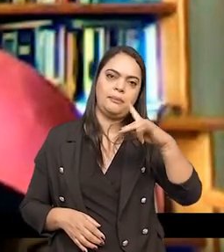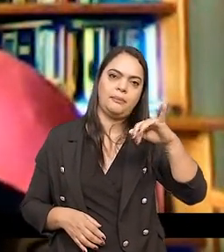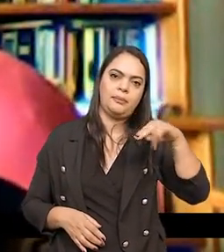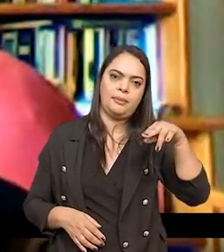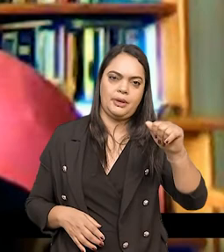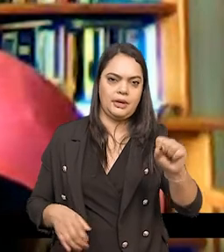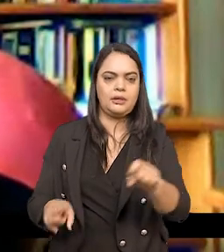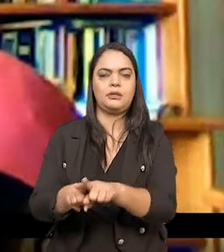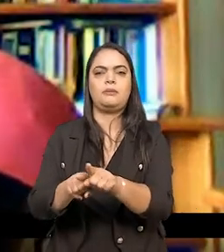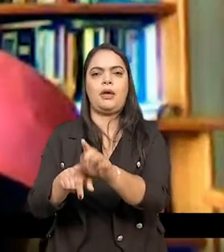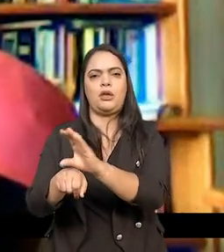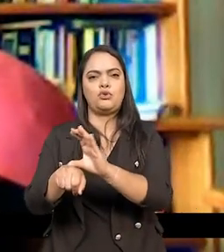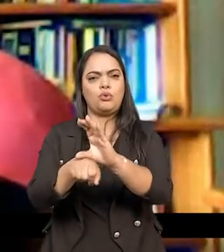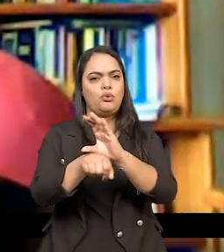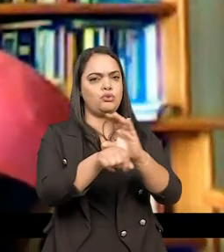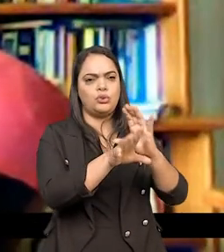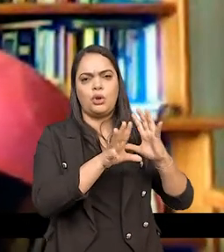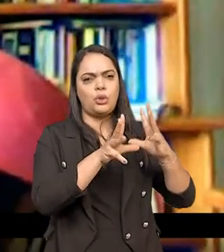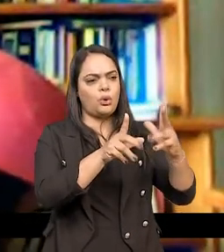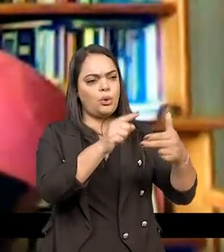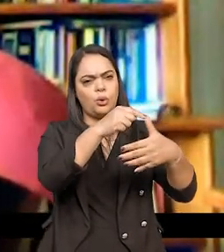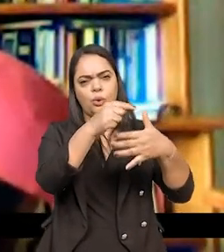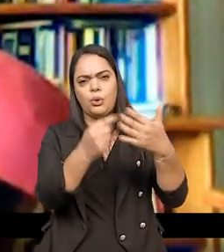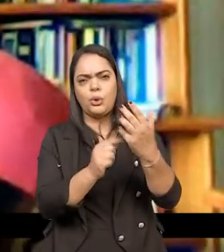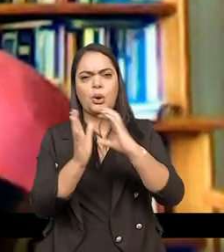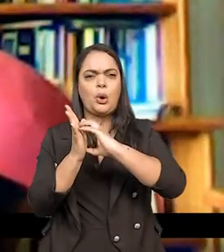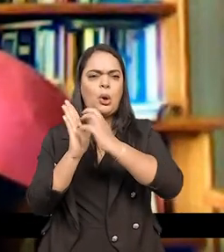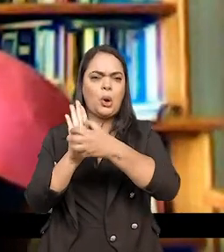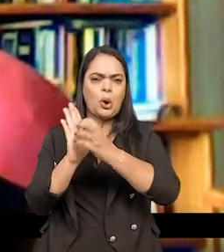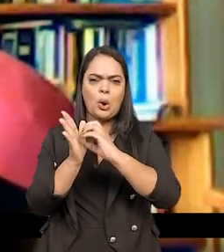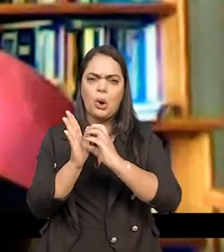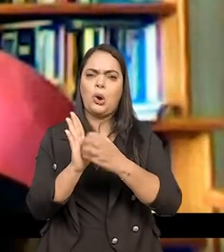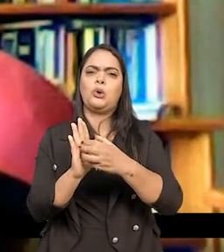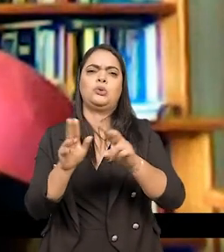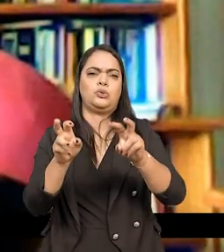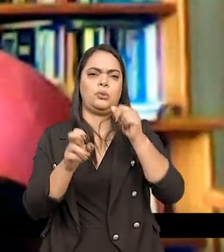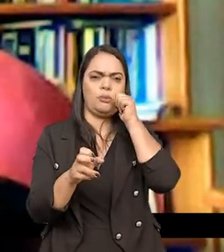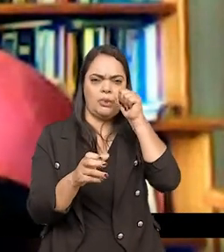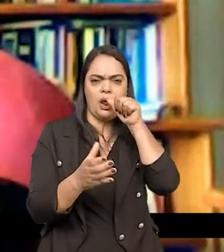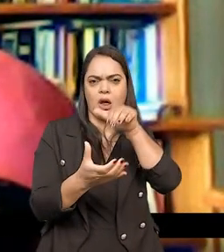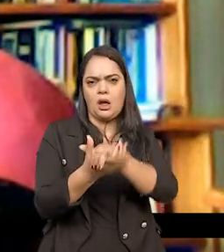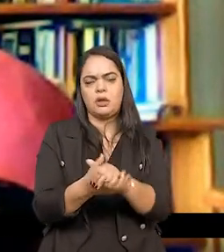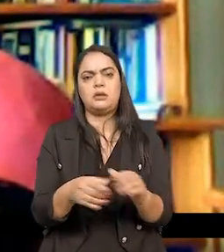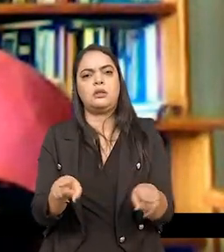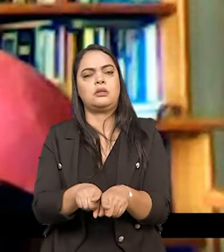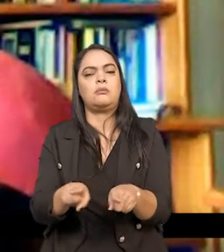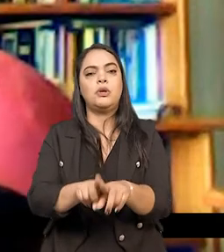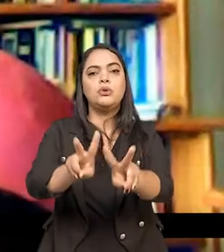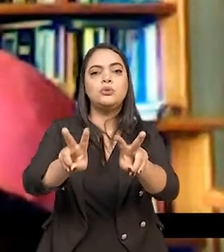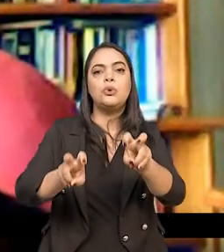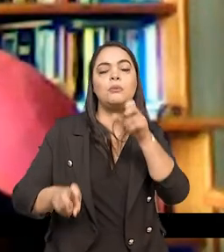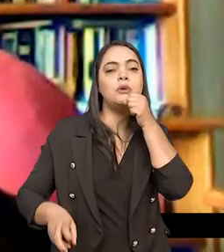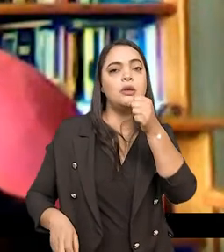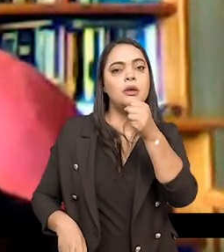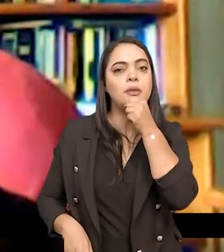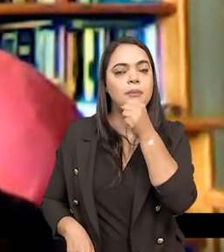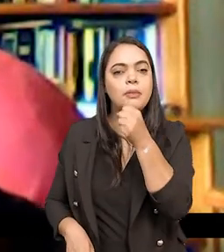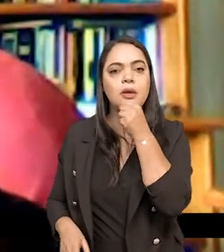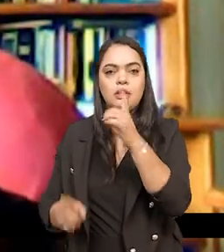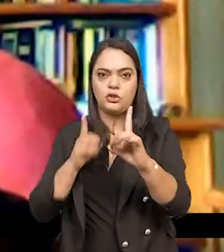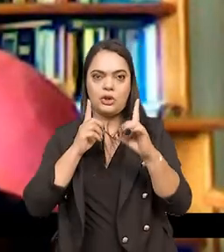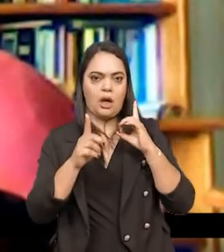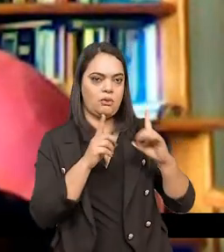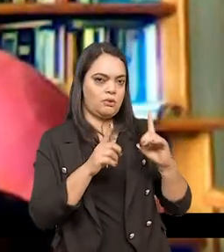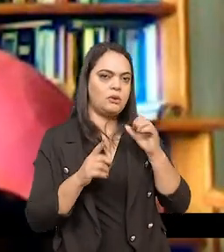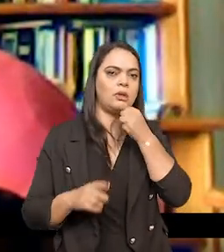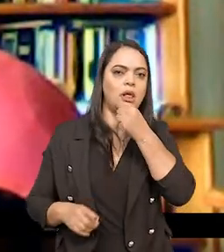constituições todas, os códigos, Estatuto da Mulher Casada, e a questão da imprensa, dos diálogos